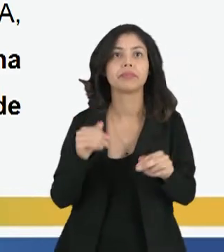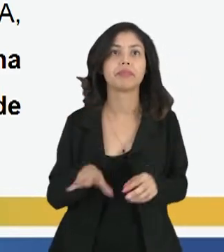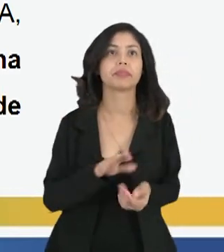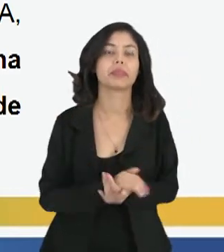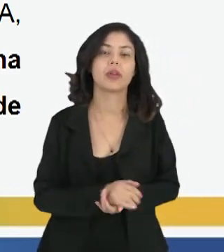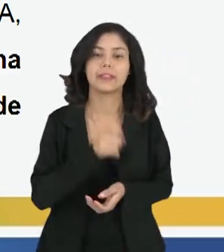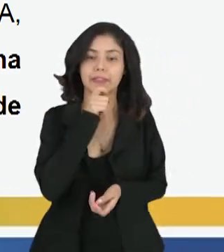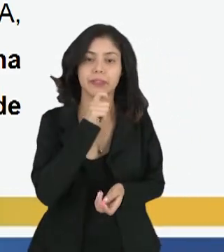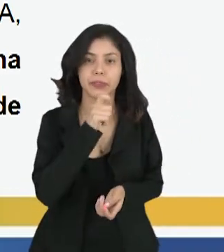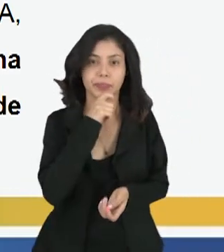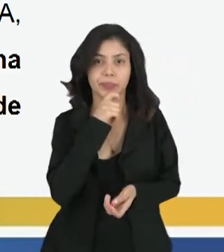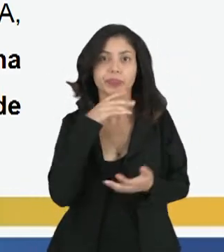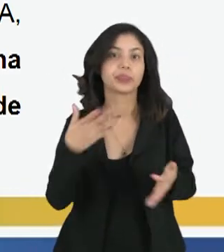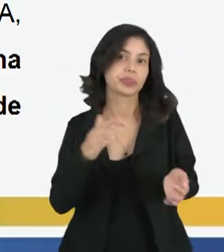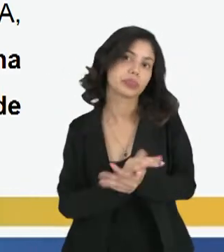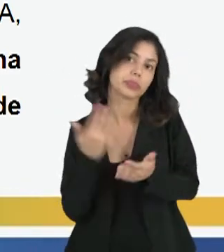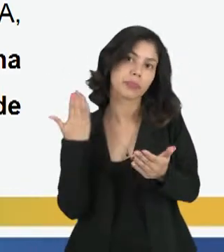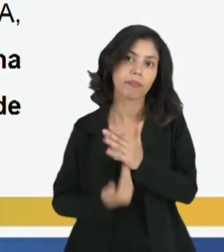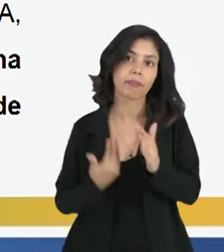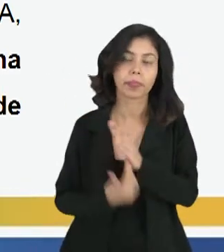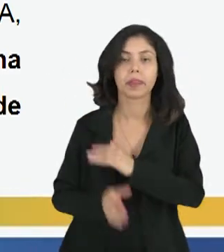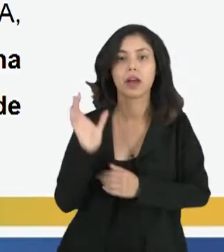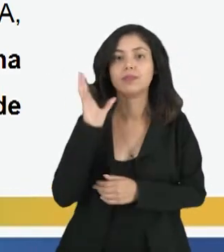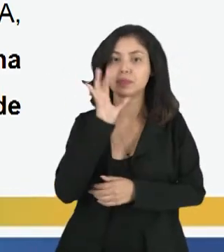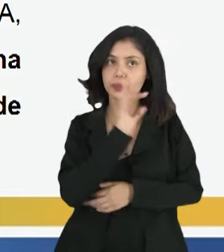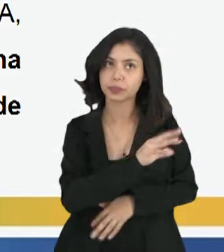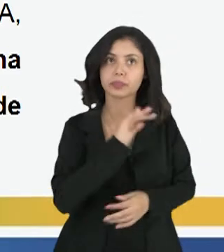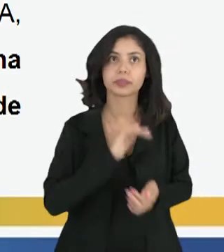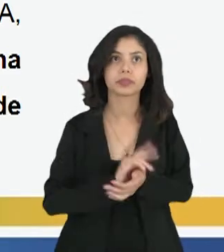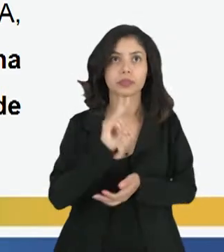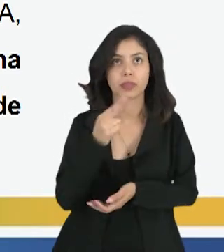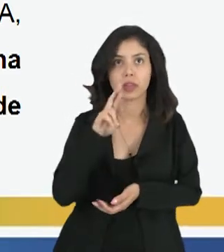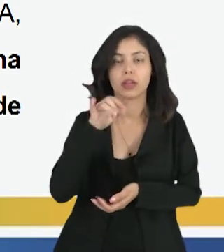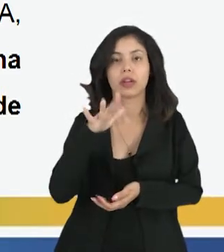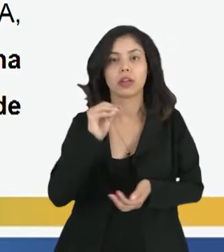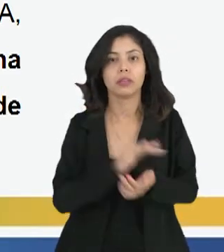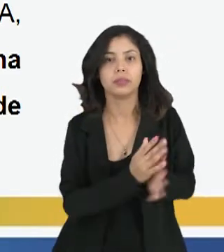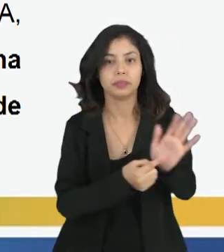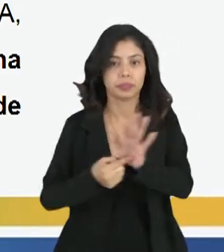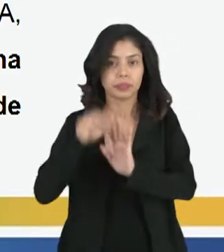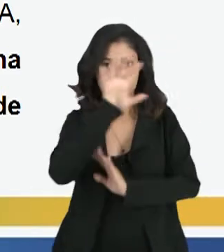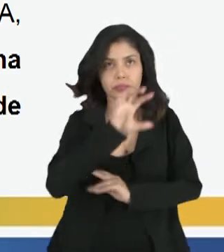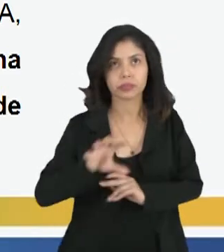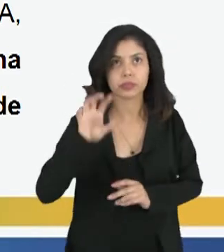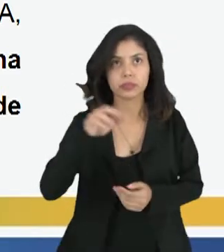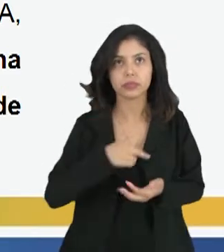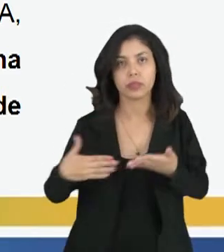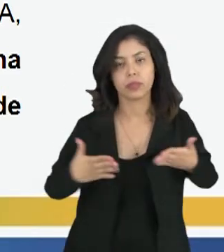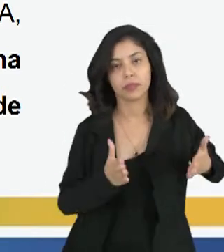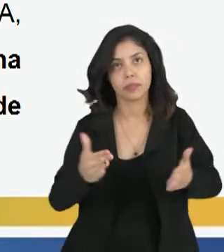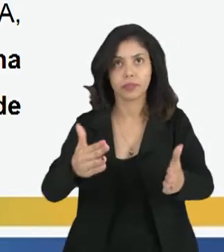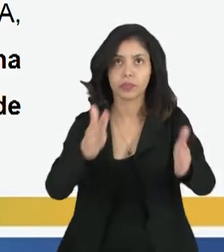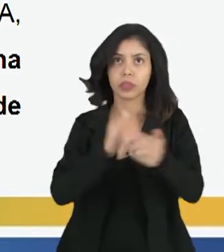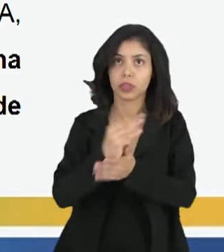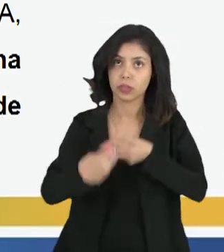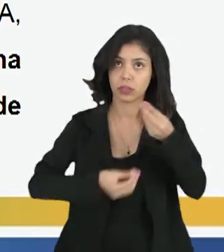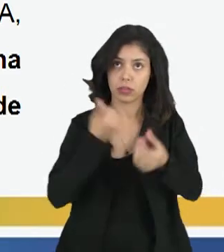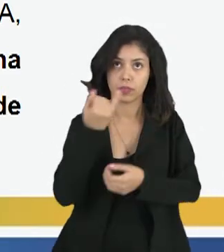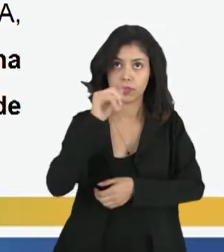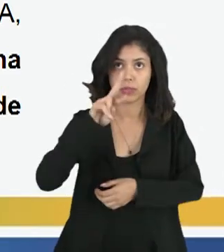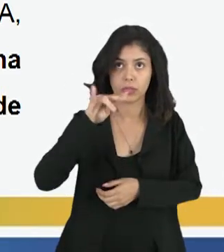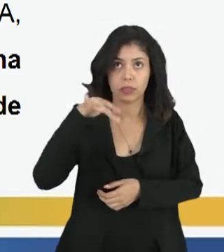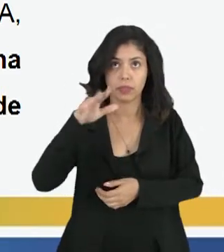mais para perder calor para o ambiente. A hidrografia é uma região que apresenta rios de grande importância, como